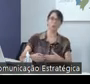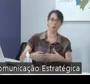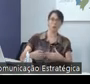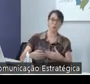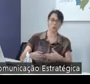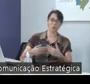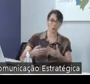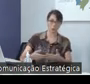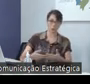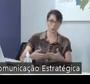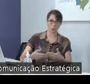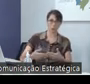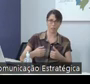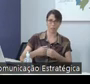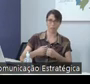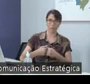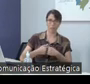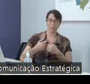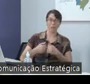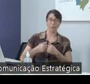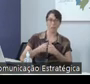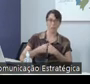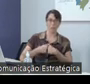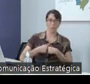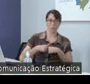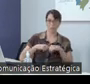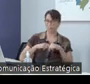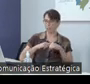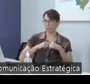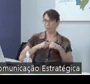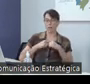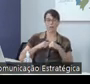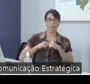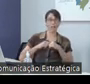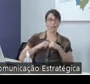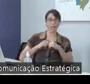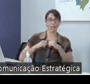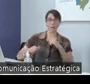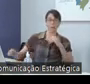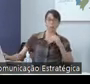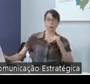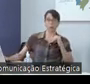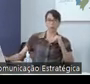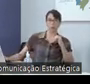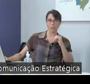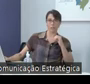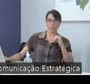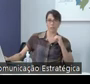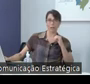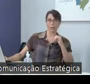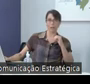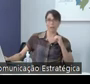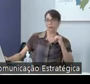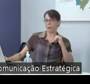serviços vão fazer o esforço de ir até atrás das Crianças a gente acrescentar também aquelas que estavam me abandona de